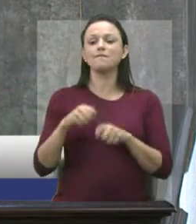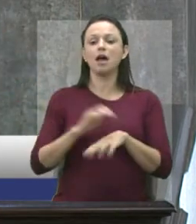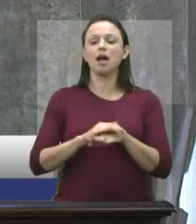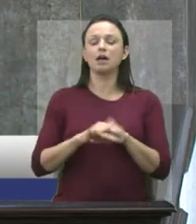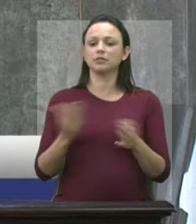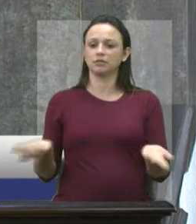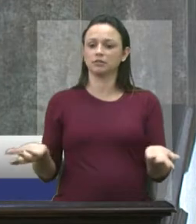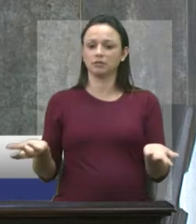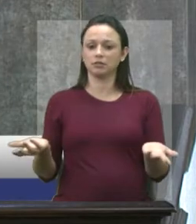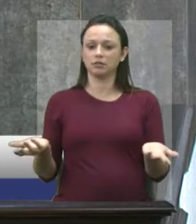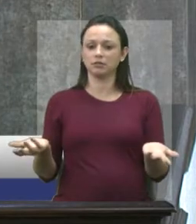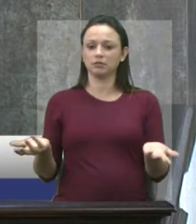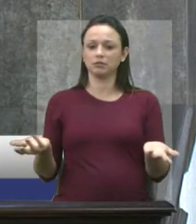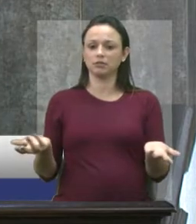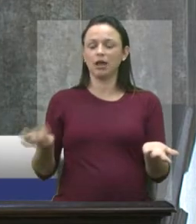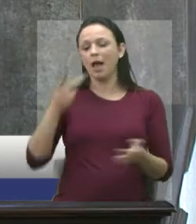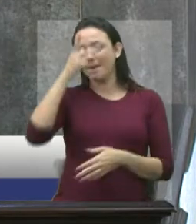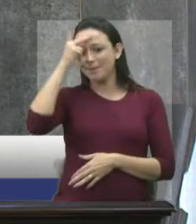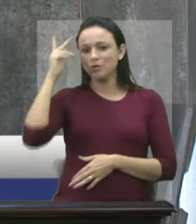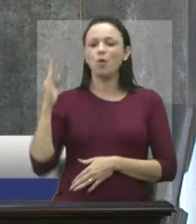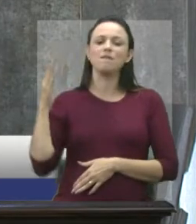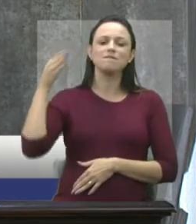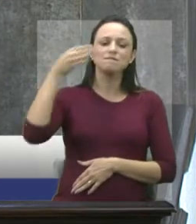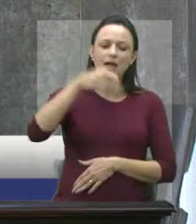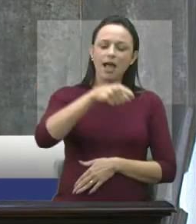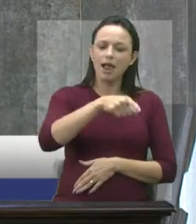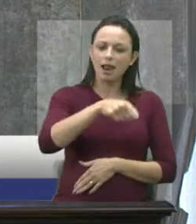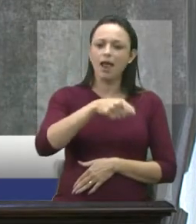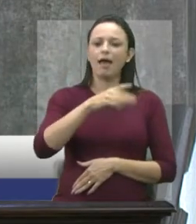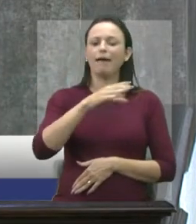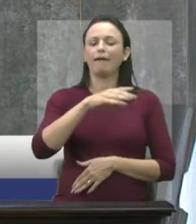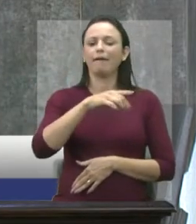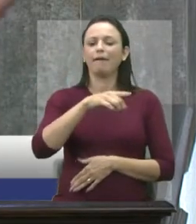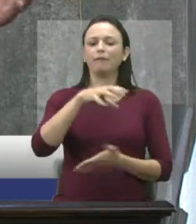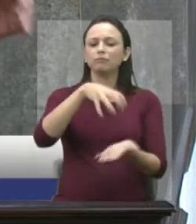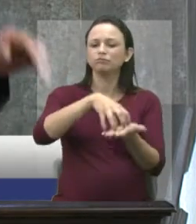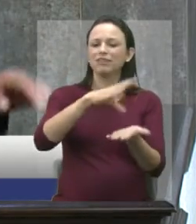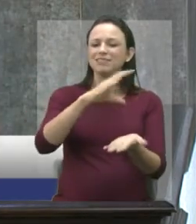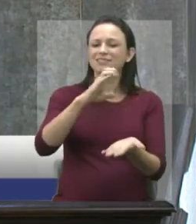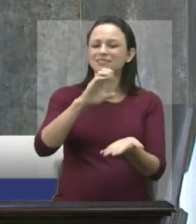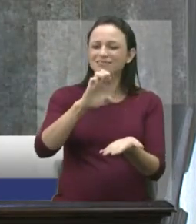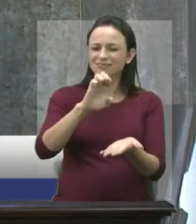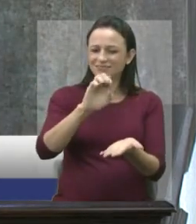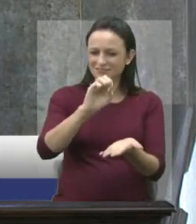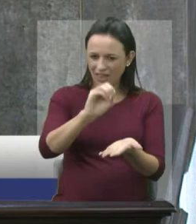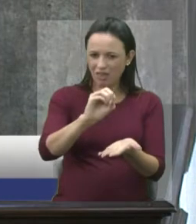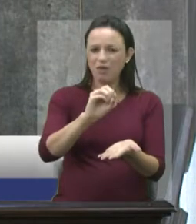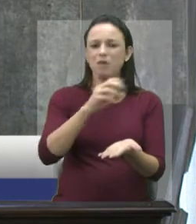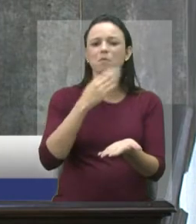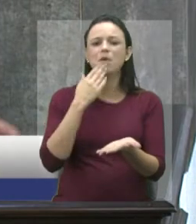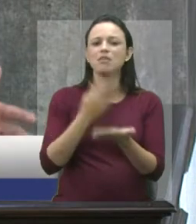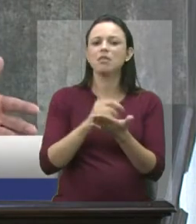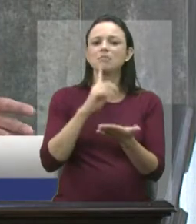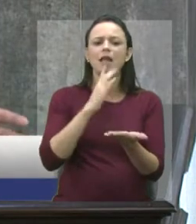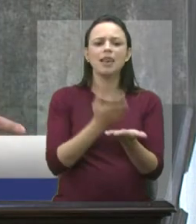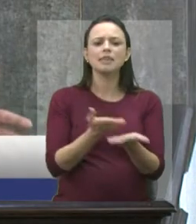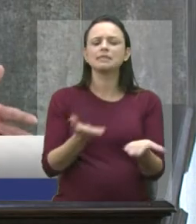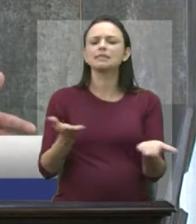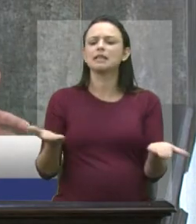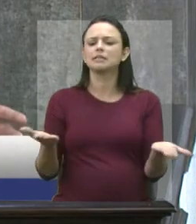até o local, lá eles respondem que tem que ter uma licitação. Meu Deus do